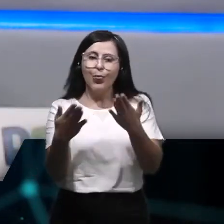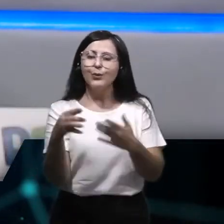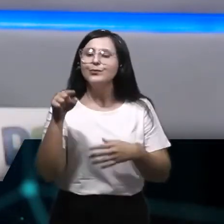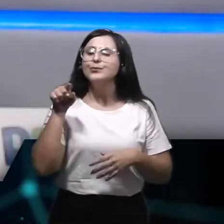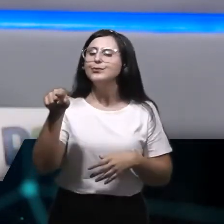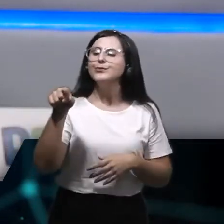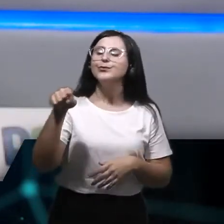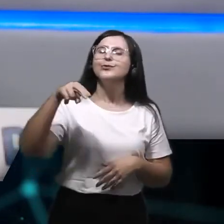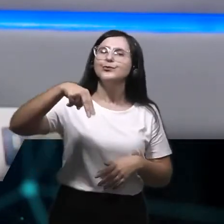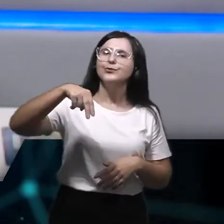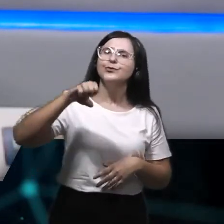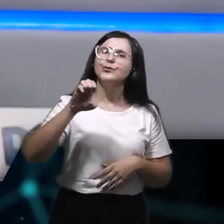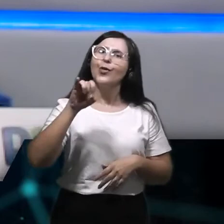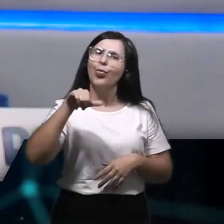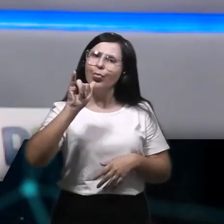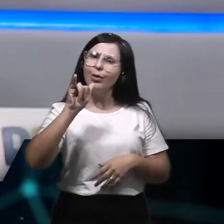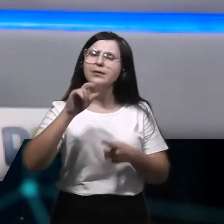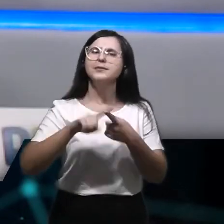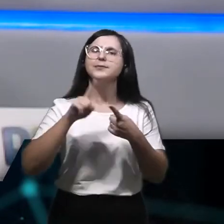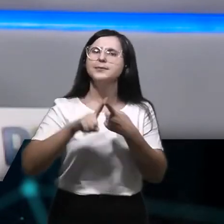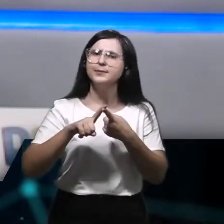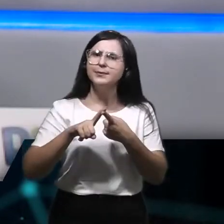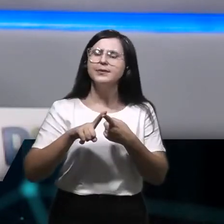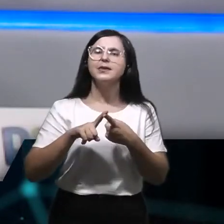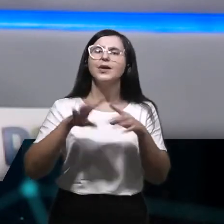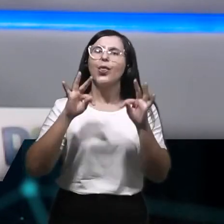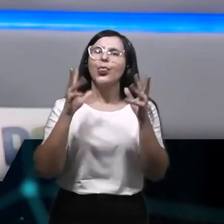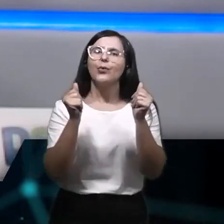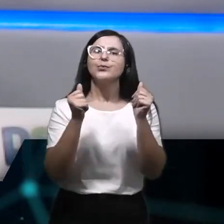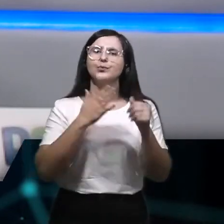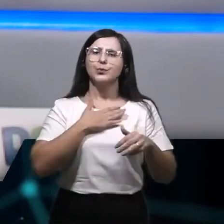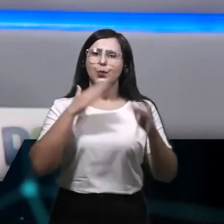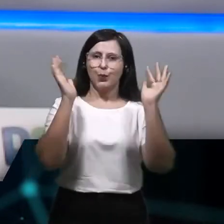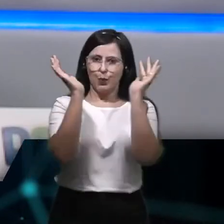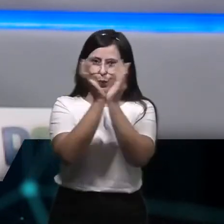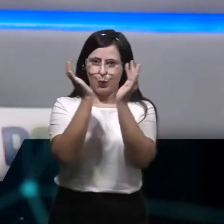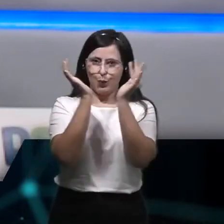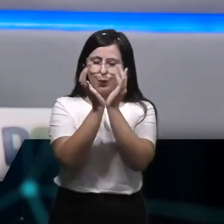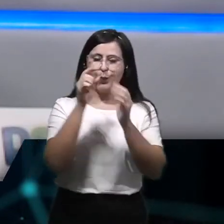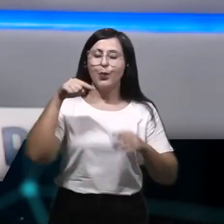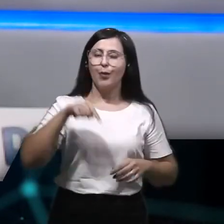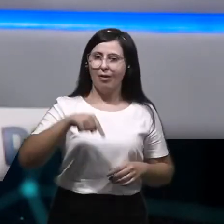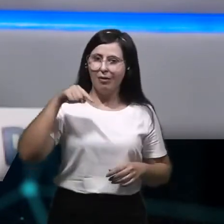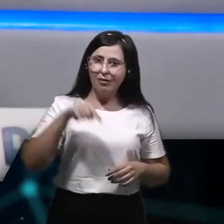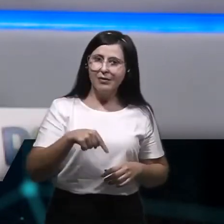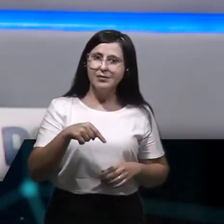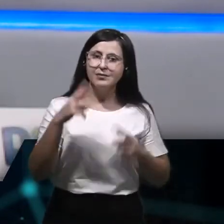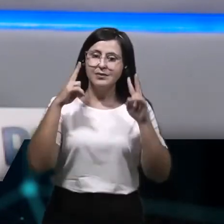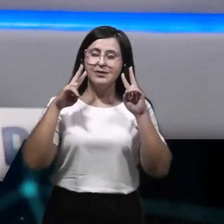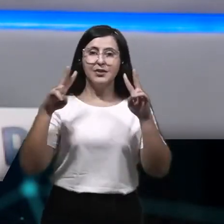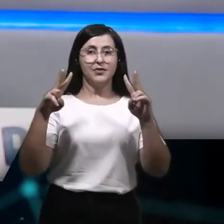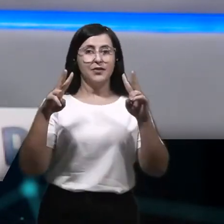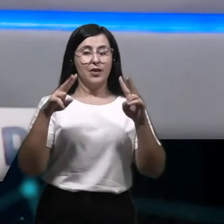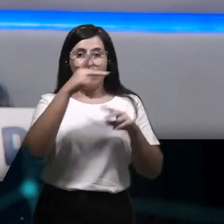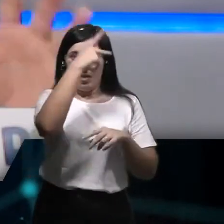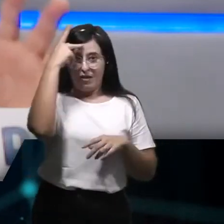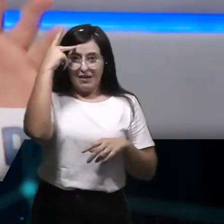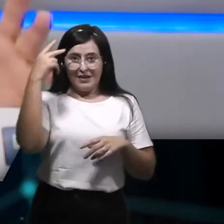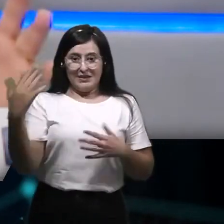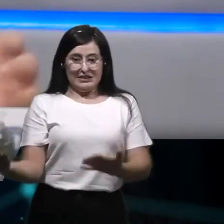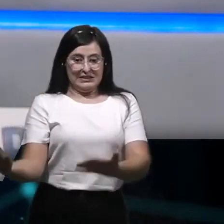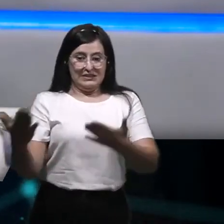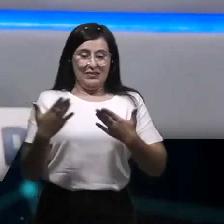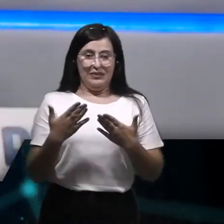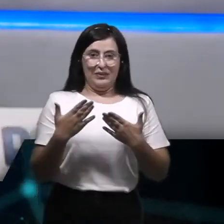a nossa equipe, estava participando desse debate, de que aqui vocês viram que alguns vieram